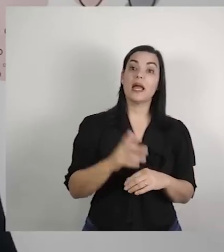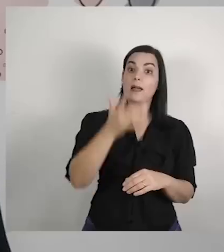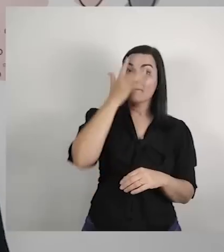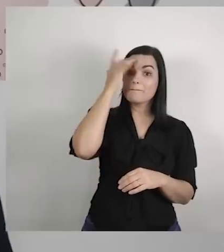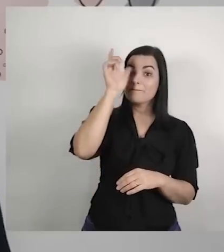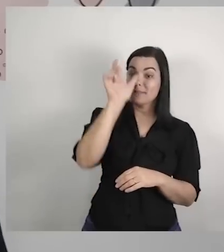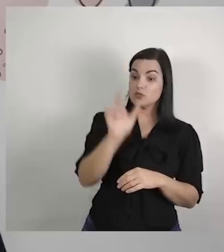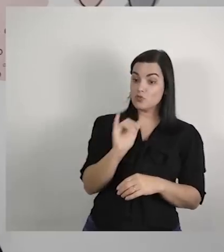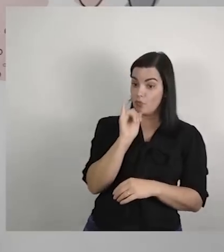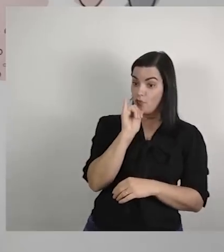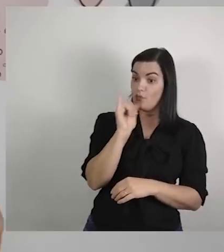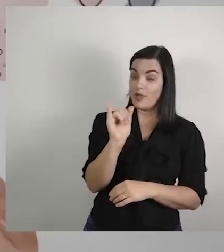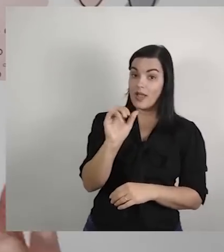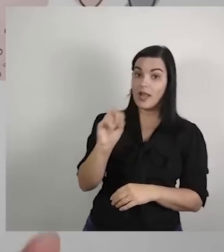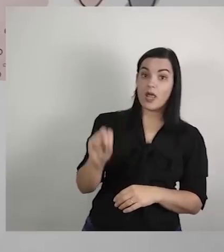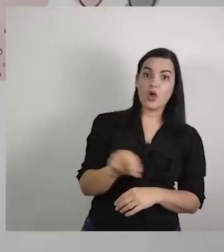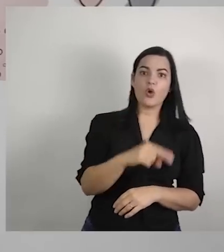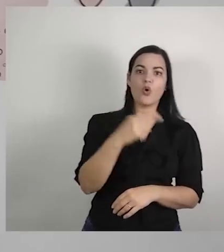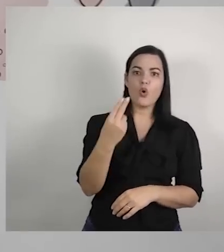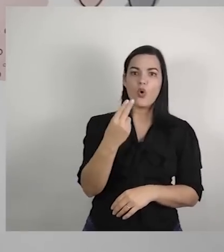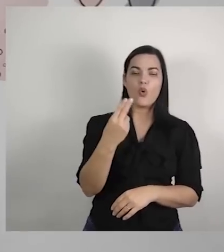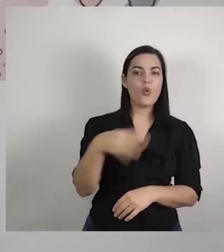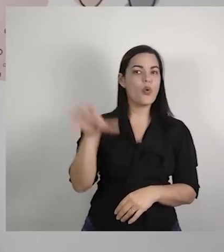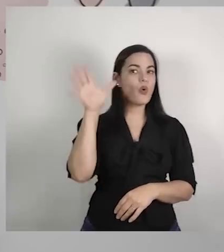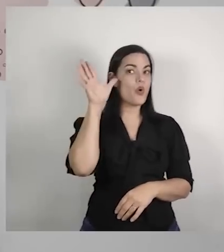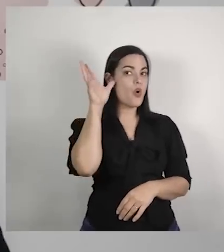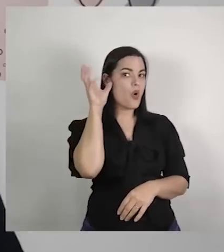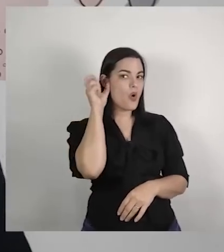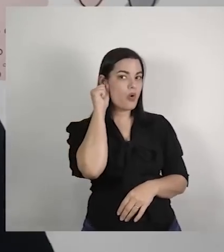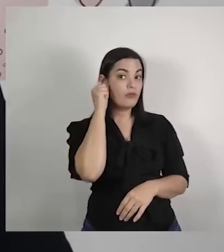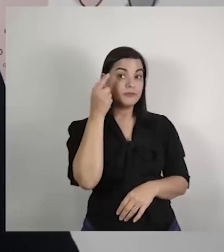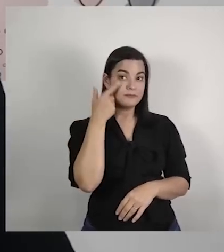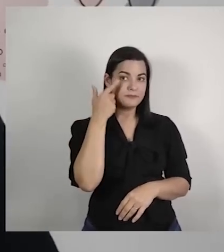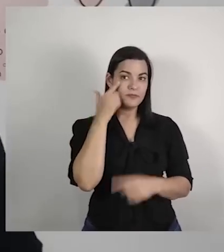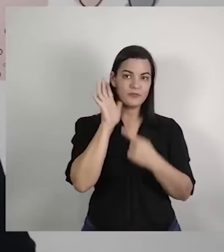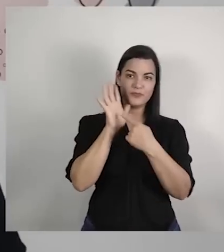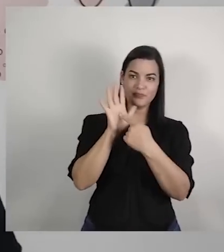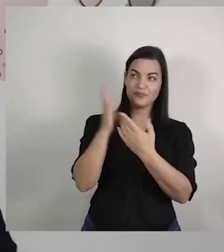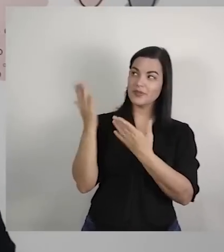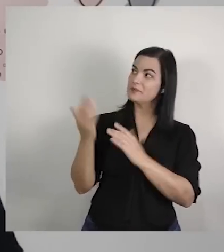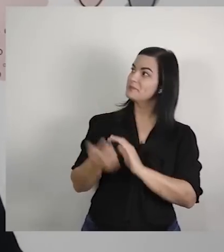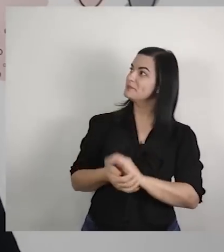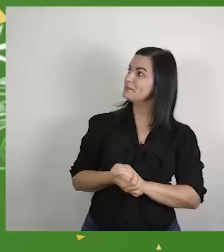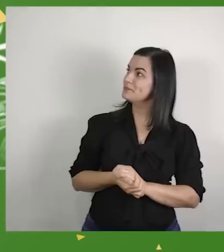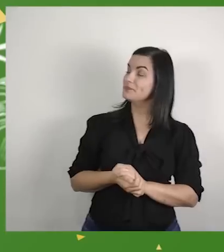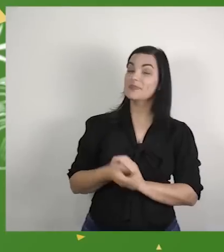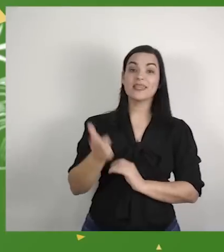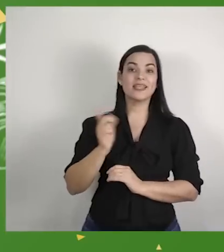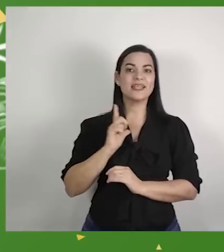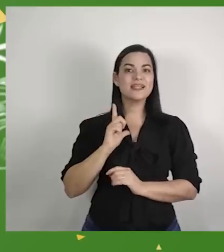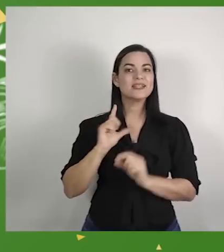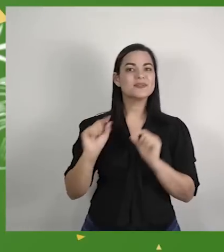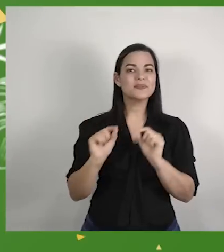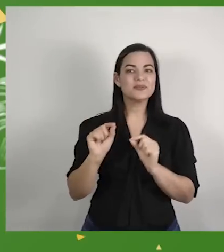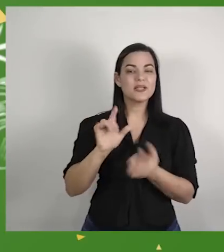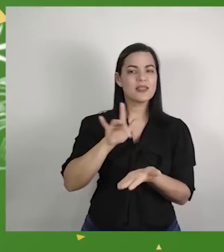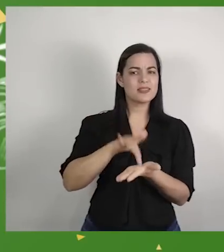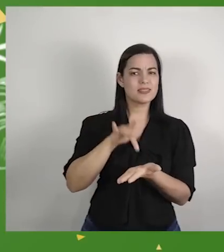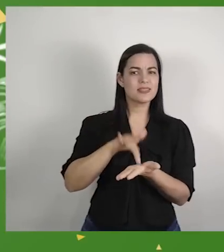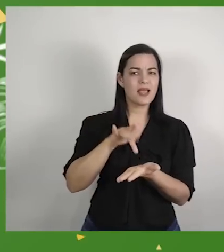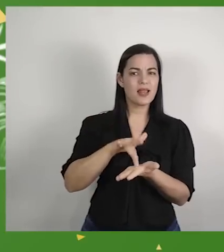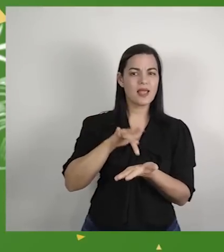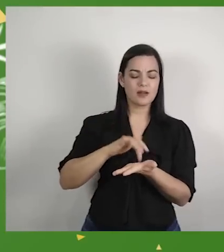você falava ou você ouvia. Então, observe a imagem que eu vou te mostrar. Nós temos aí